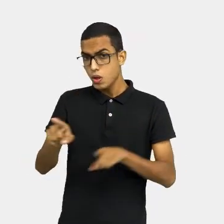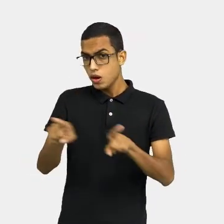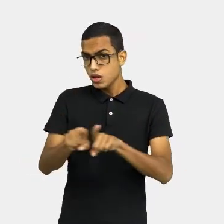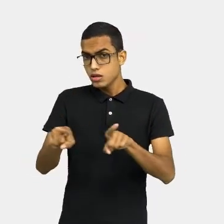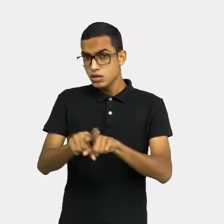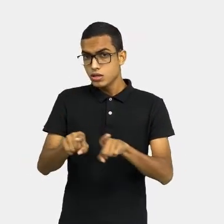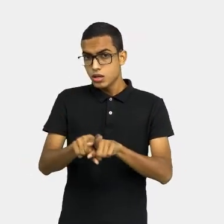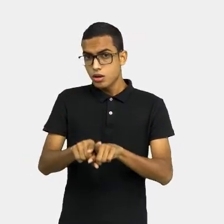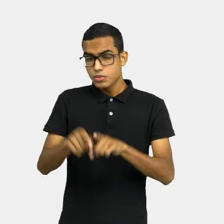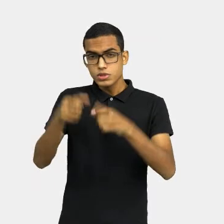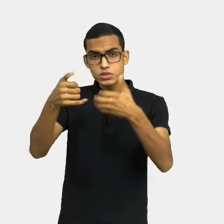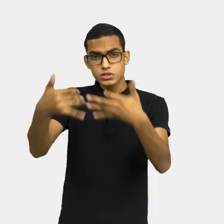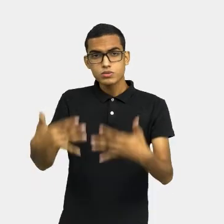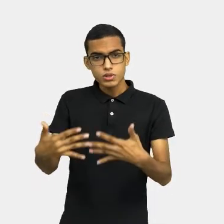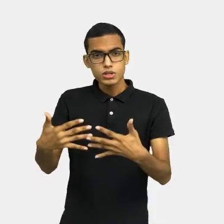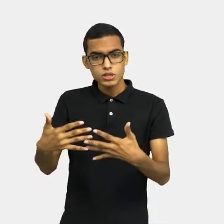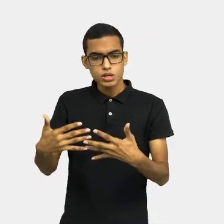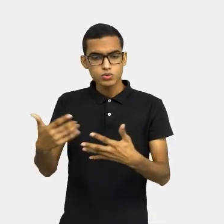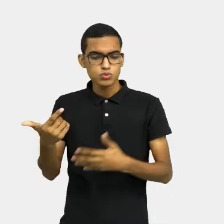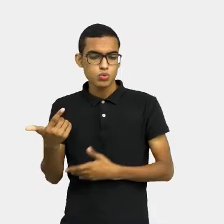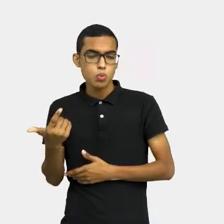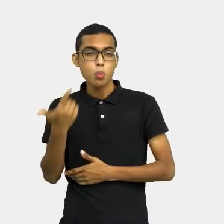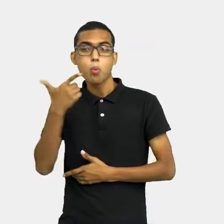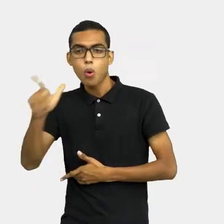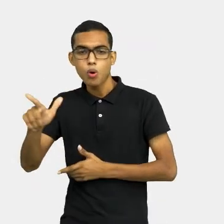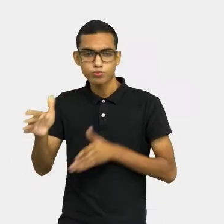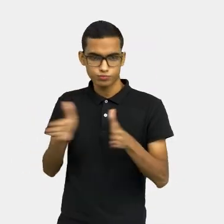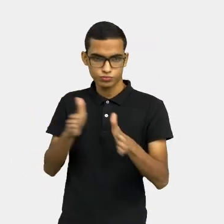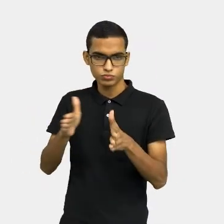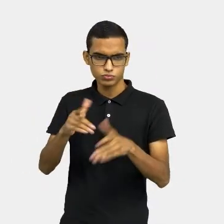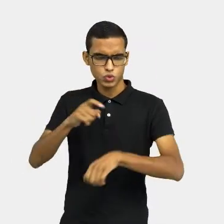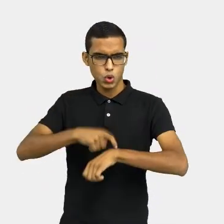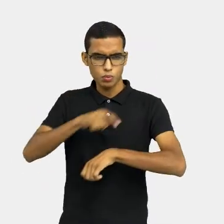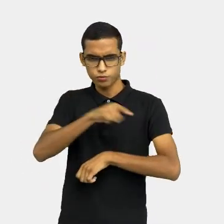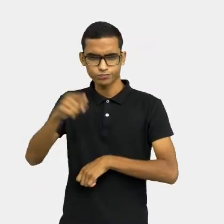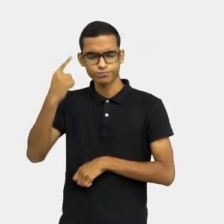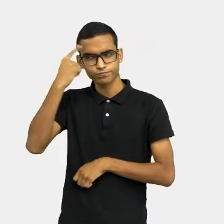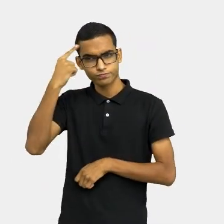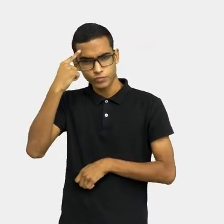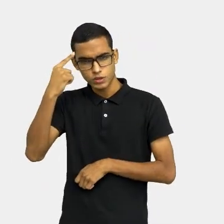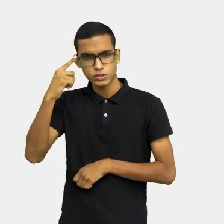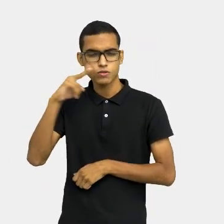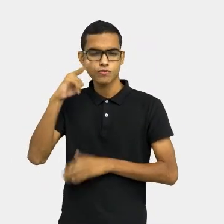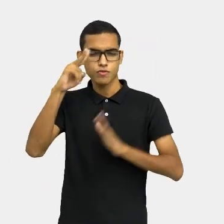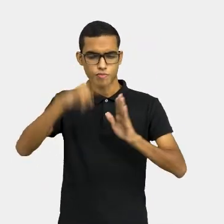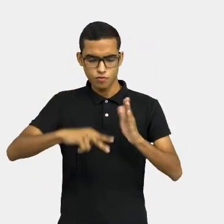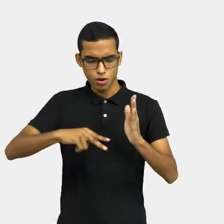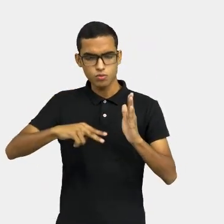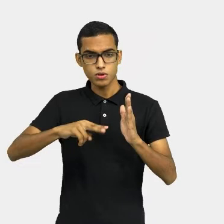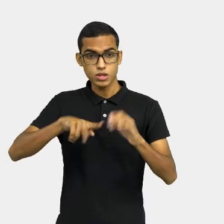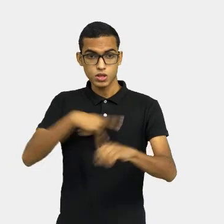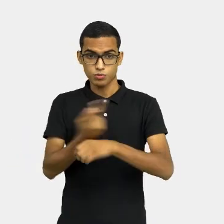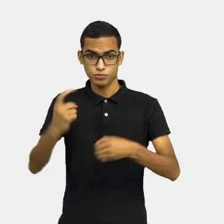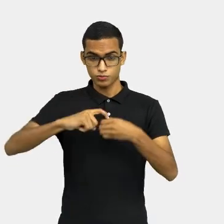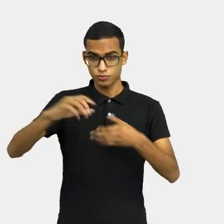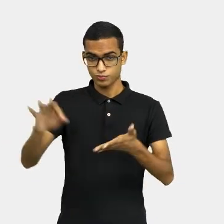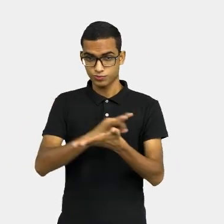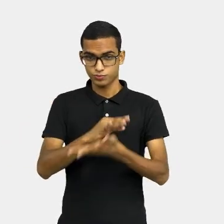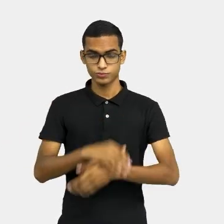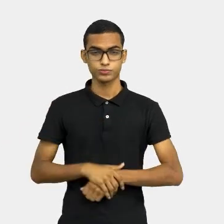da questão 16 que nós acabamos de ver. Vou deixar um tempinho aí para que vocês possam refletir sobre ela e daqui a pouco a gente vem com a correção.